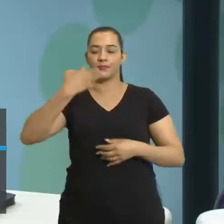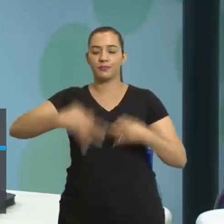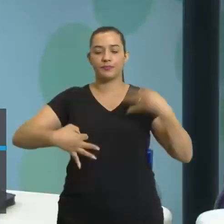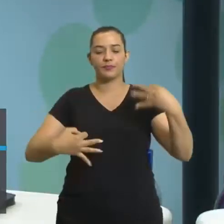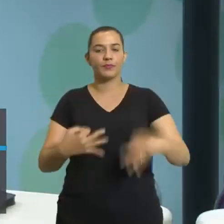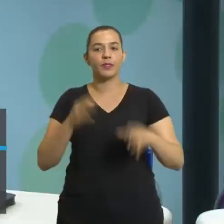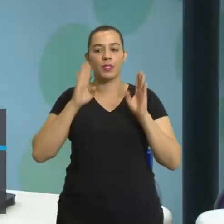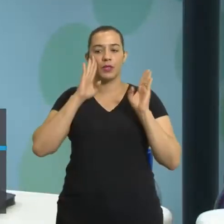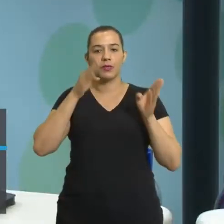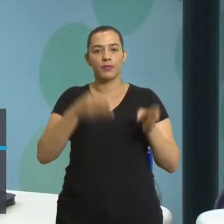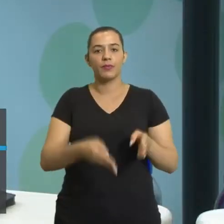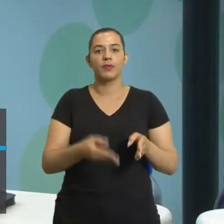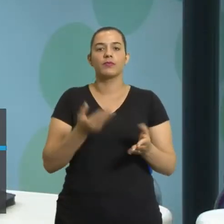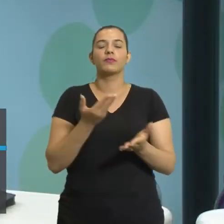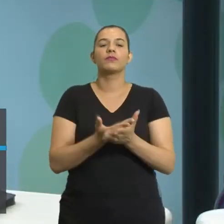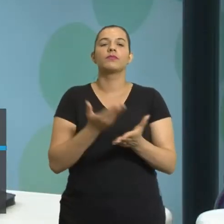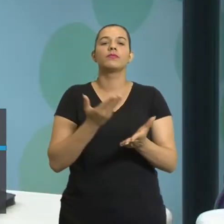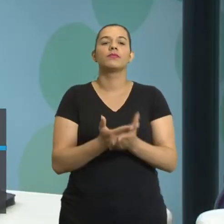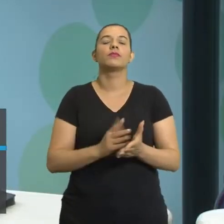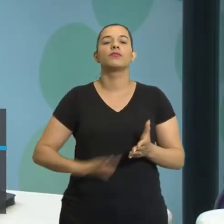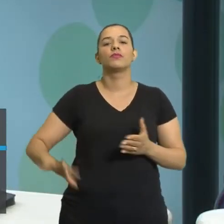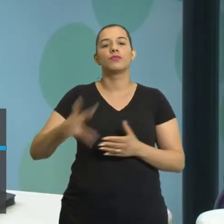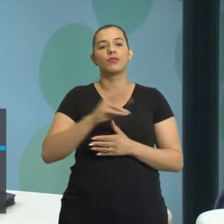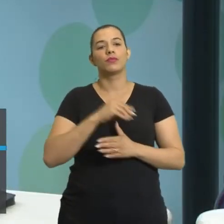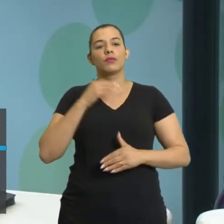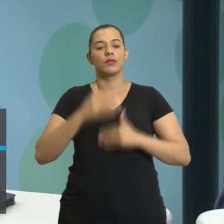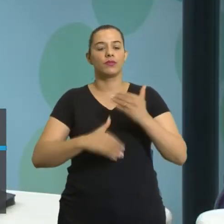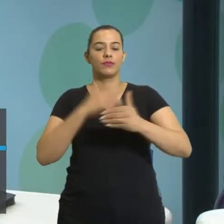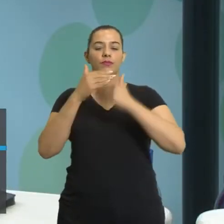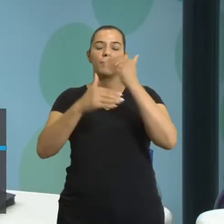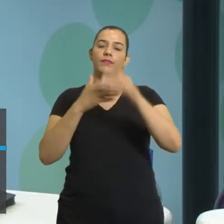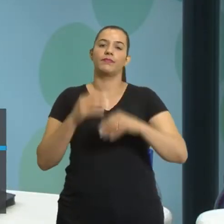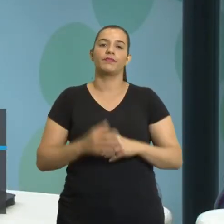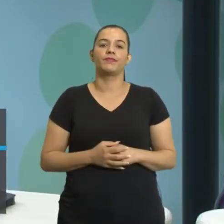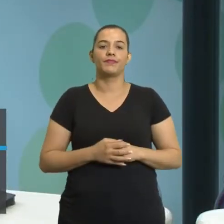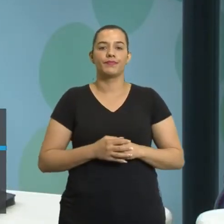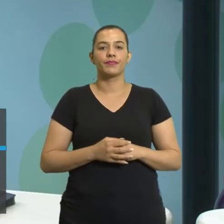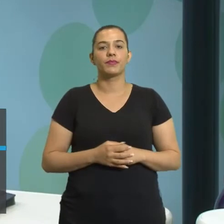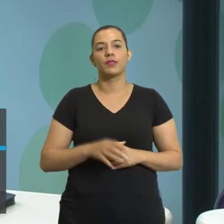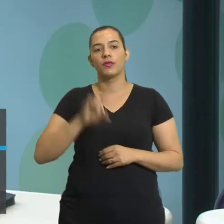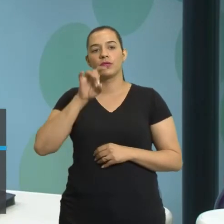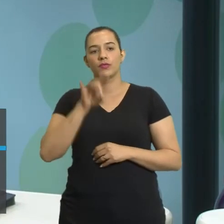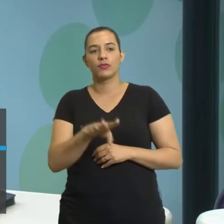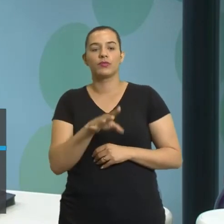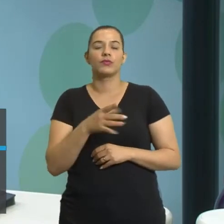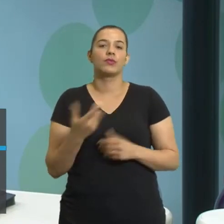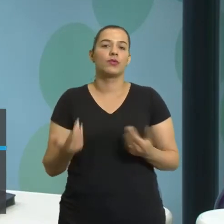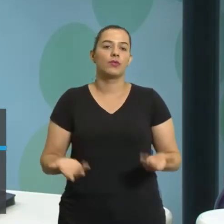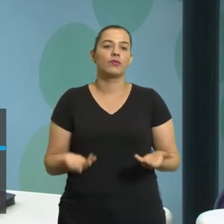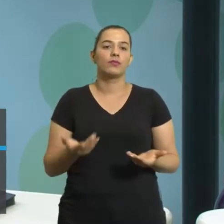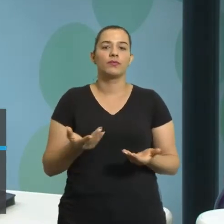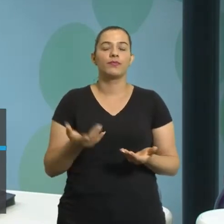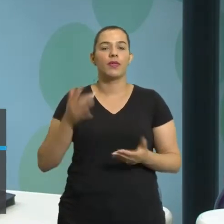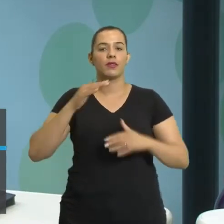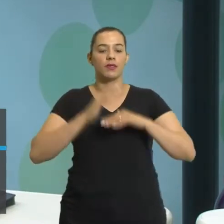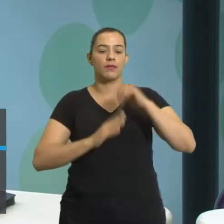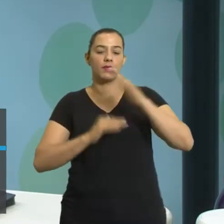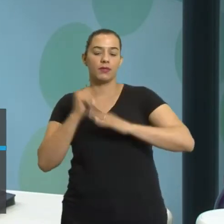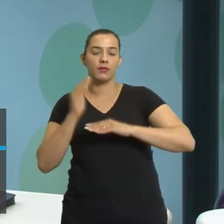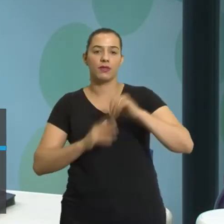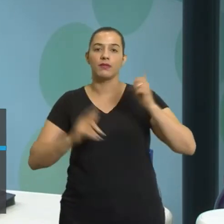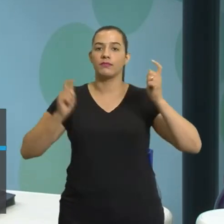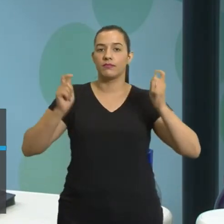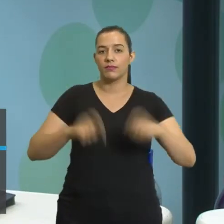o foco dos estudantes, tudo isso é desenvolvido nesse processo. Então, não apenas as habilidades e